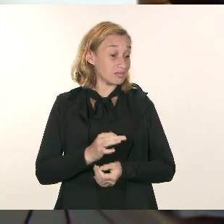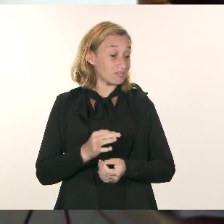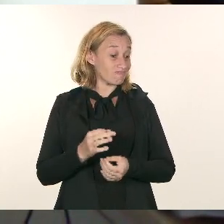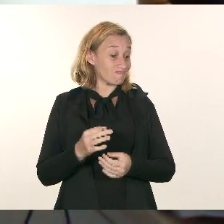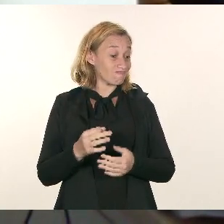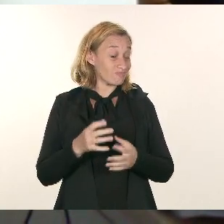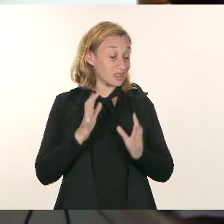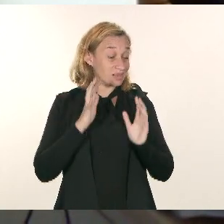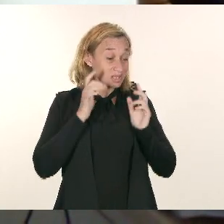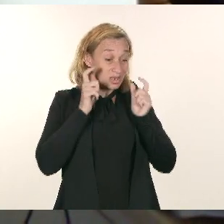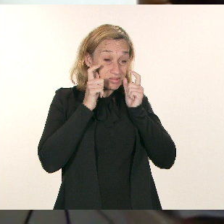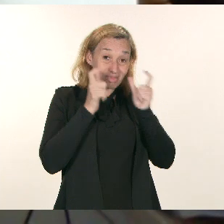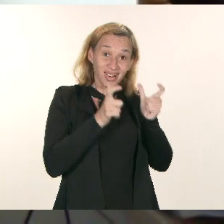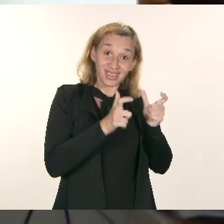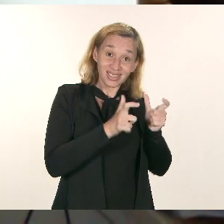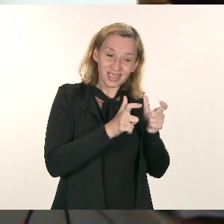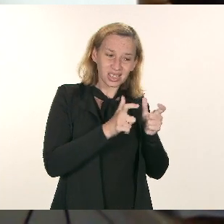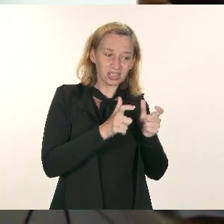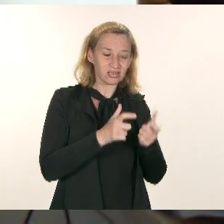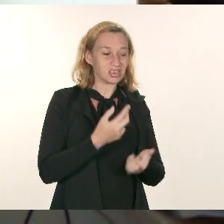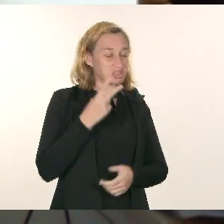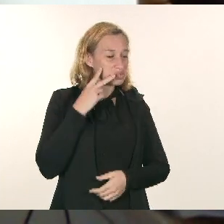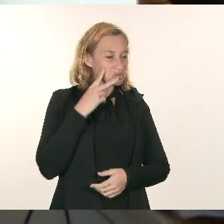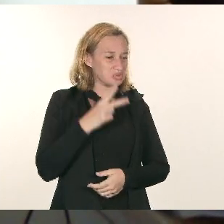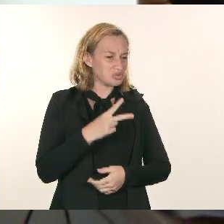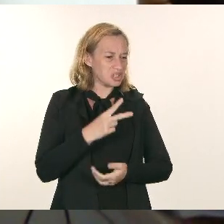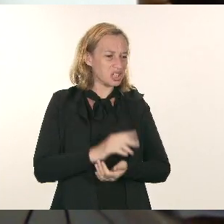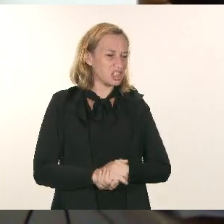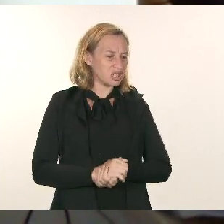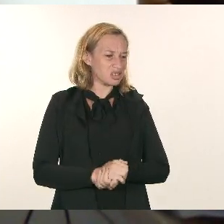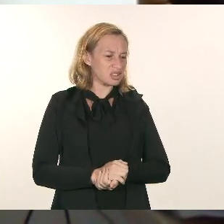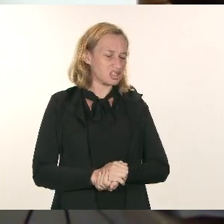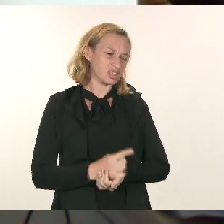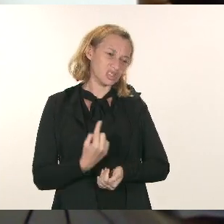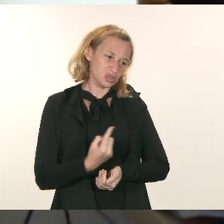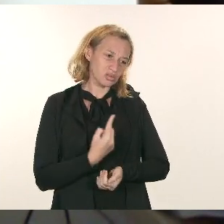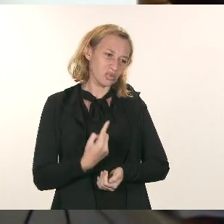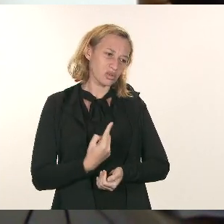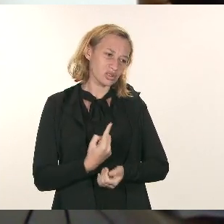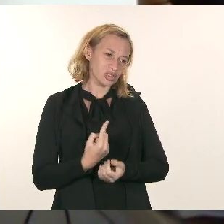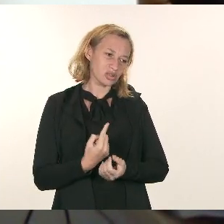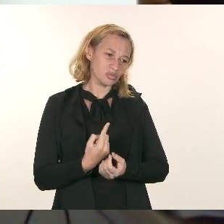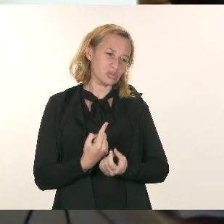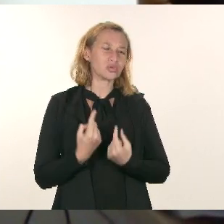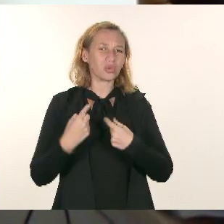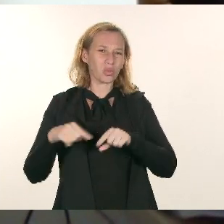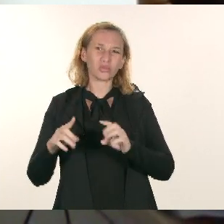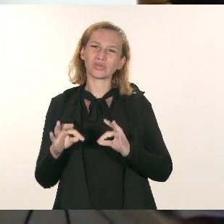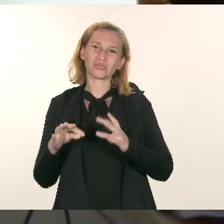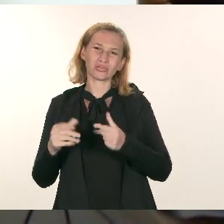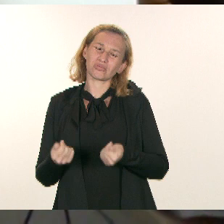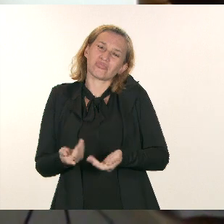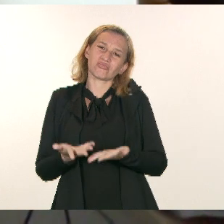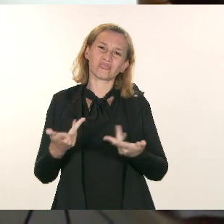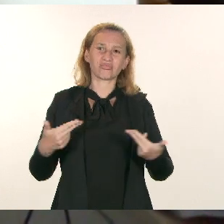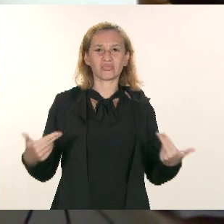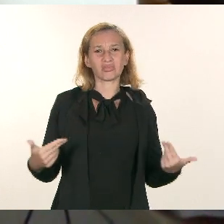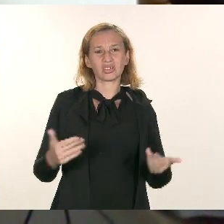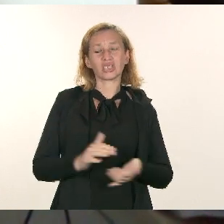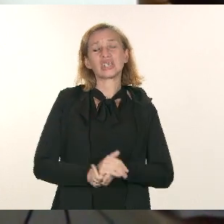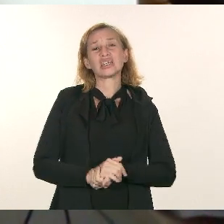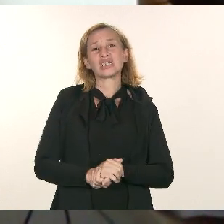mais atenta, sem verificar que nós estamos na contramão da história. É